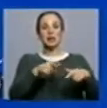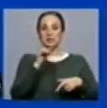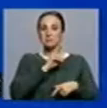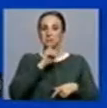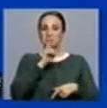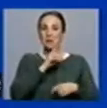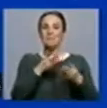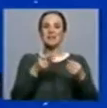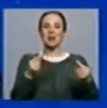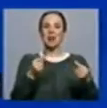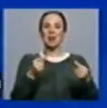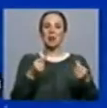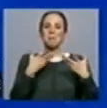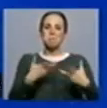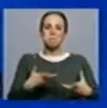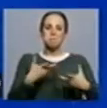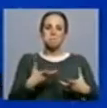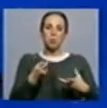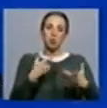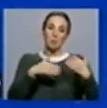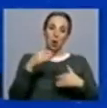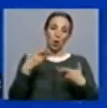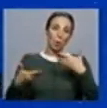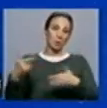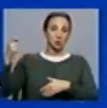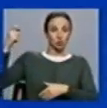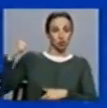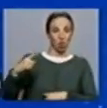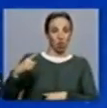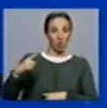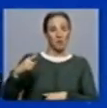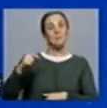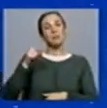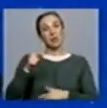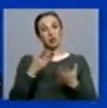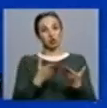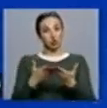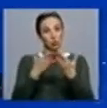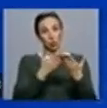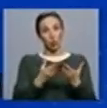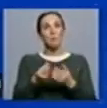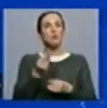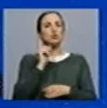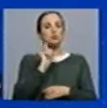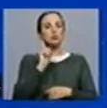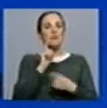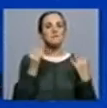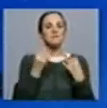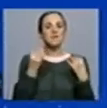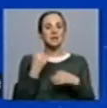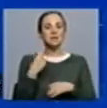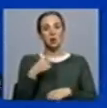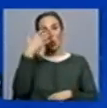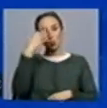de metais pesados um bocadinho maior do que o nosso próprio Sol. E isso, de acordo com este estudo, é fundamental para que tenha um